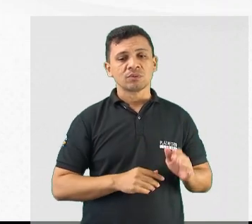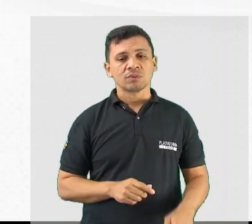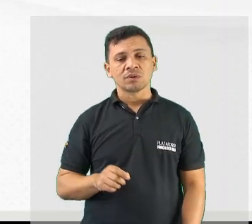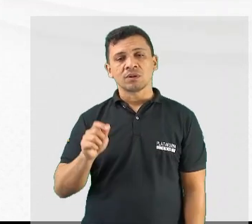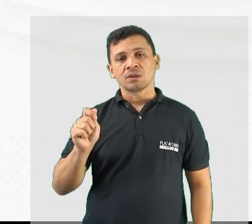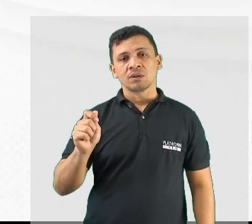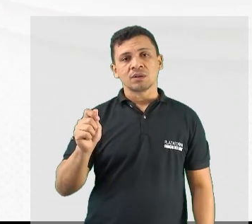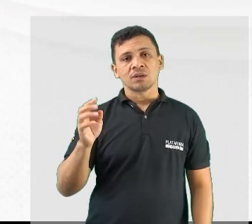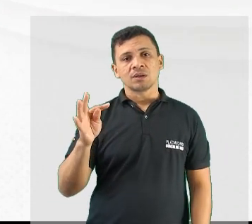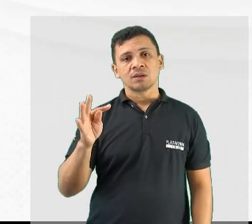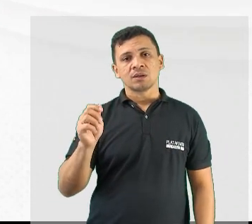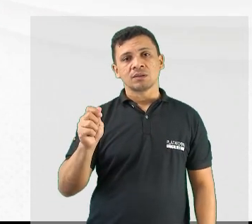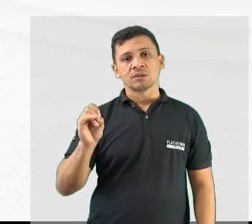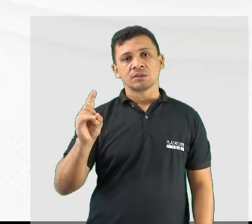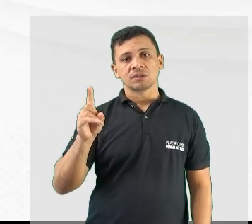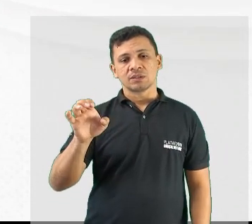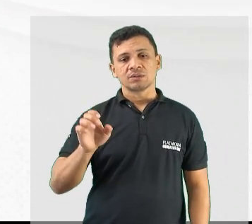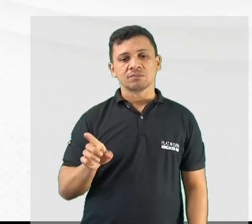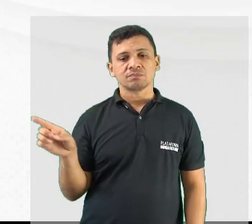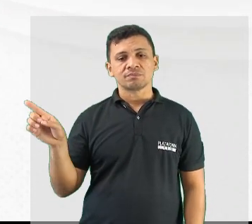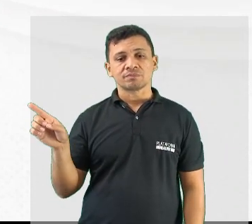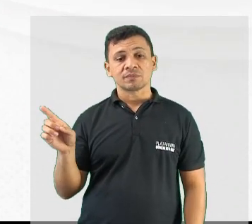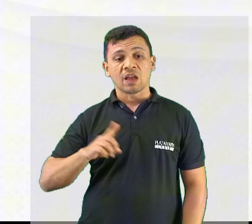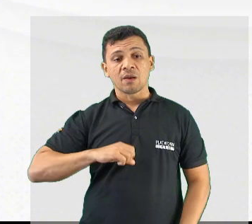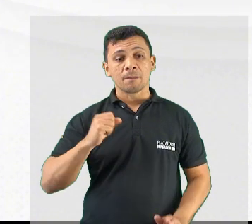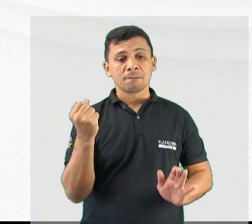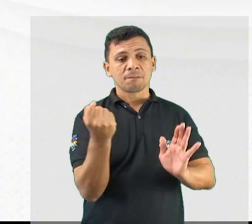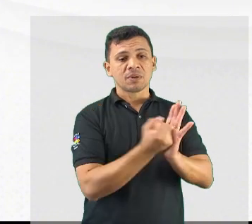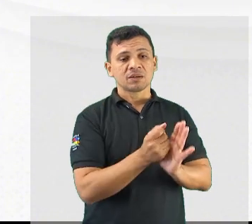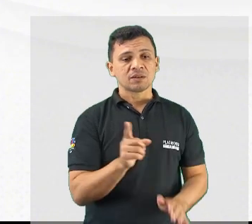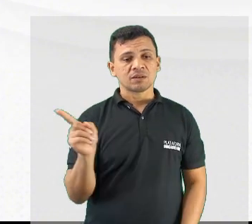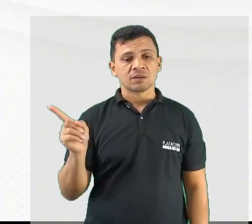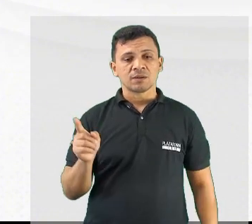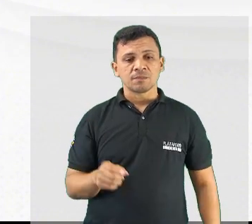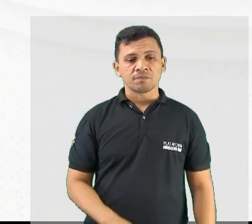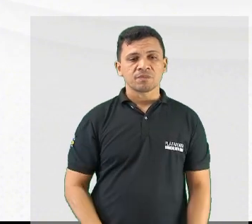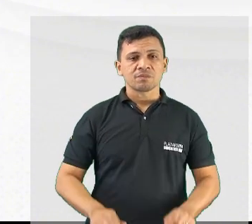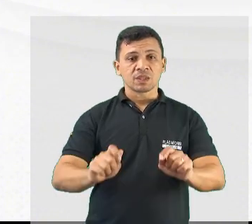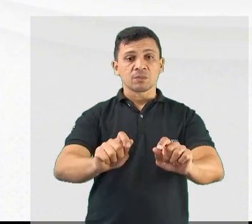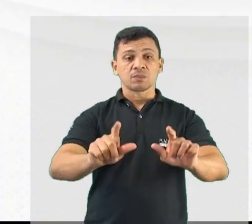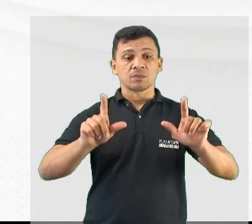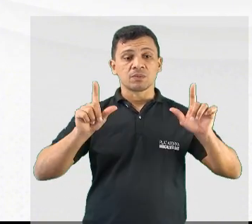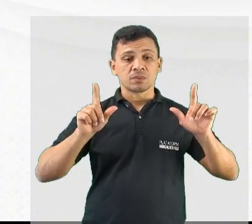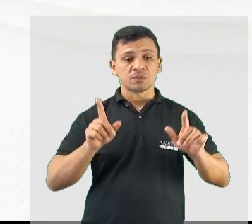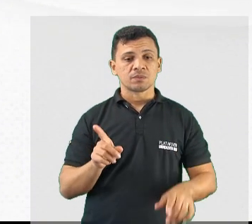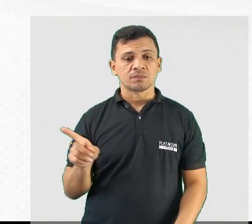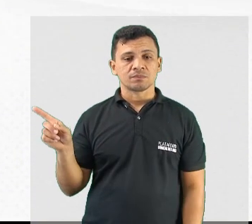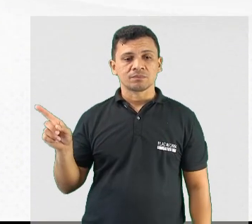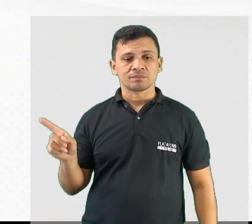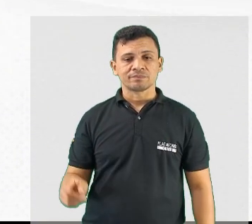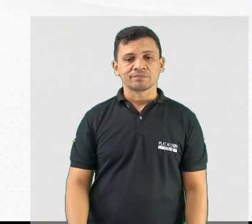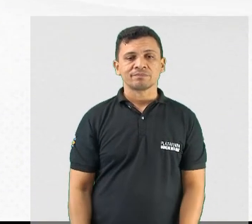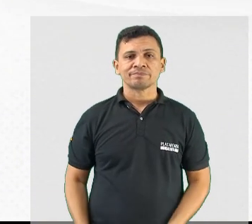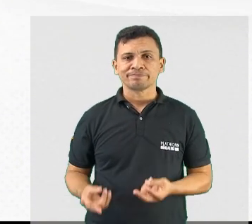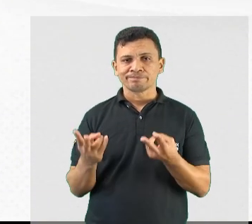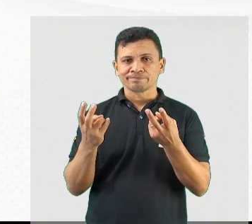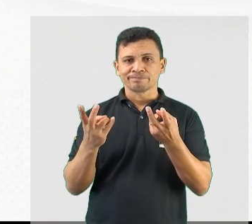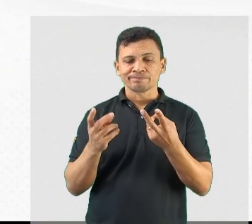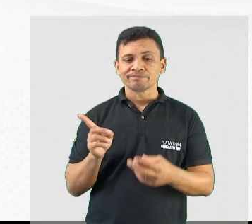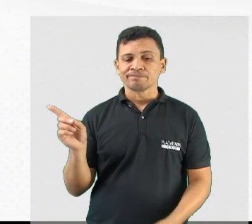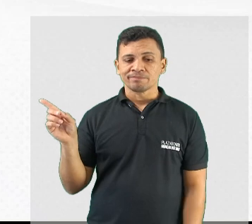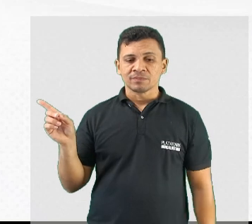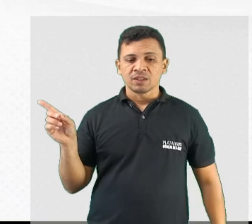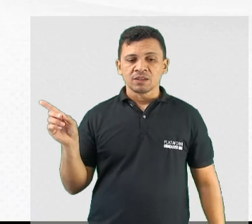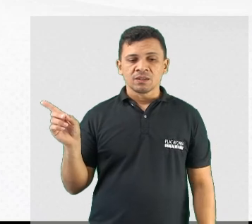terem noção. Essa é bem aqui, ó. Aí a gente tem um zoom dela bem aqui, que é justamente para você ter uma noção. E professor,